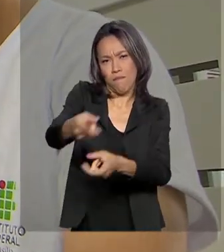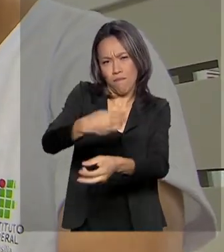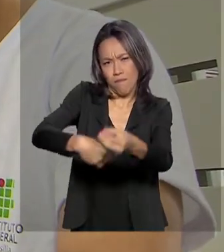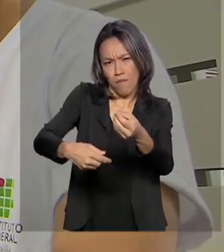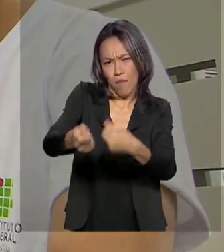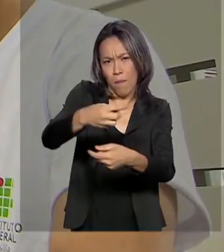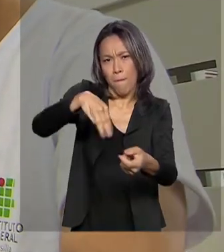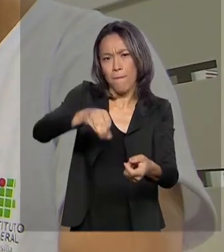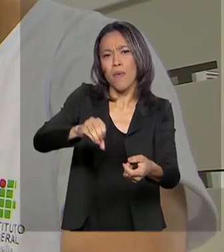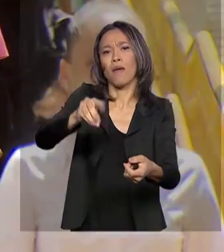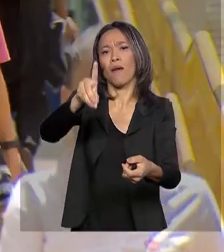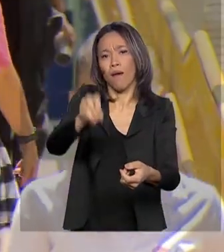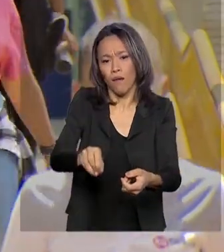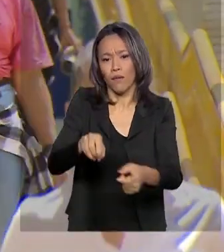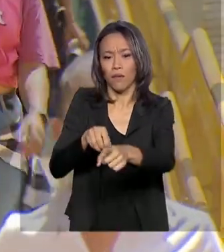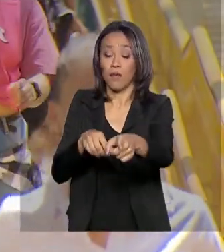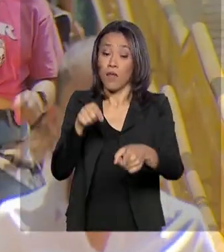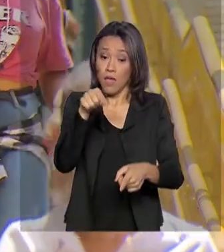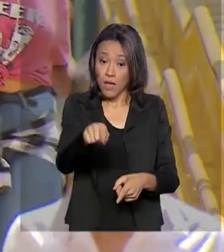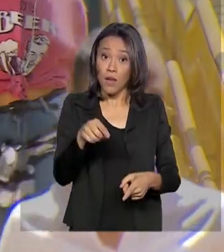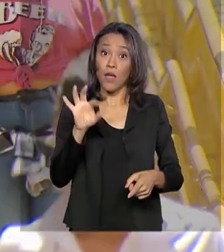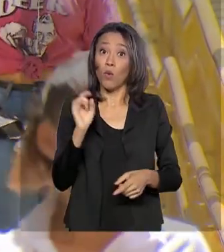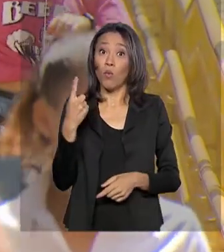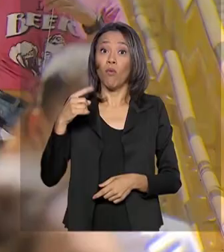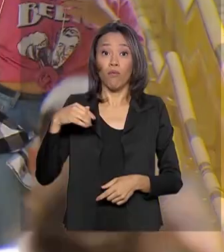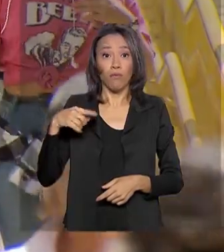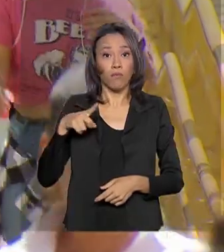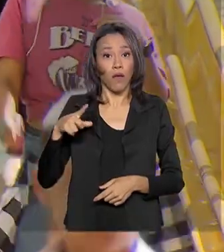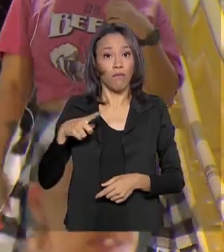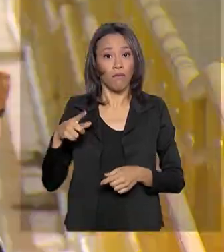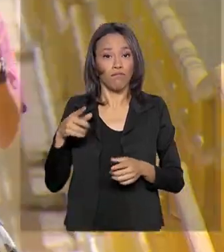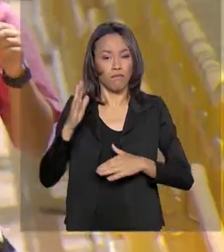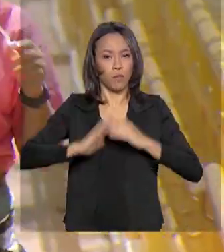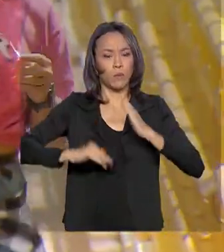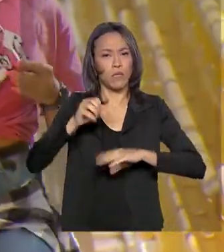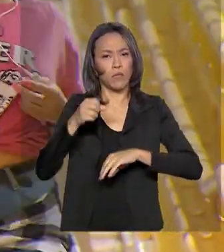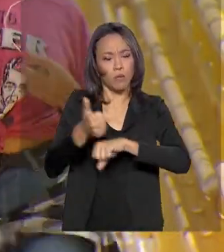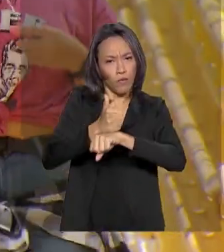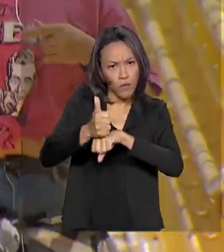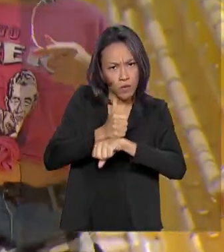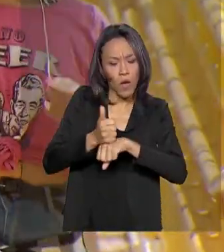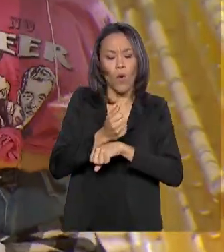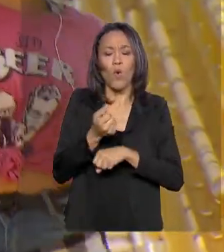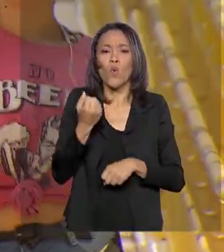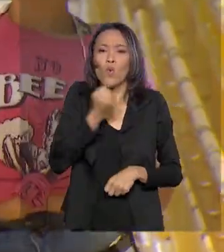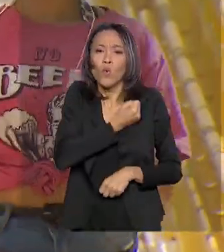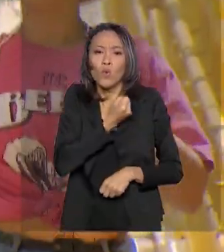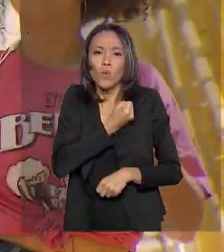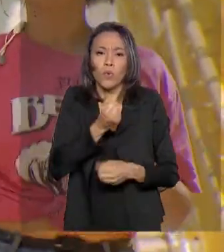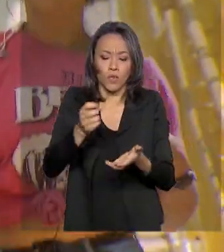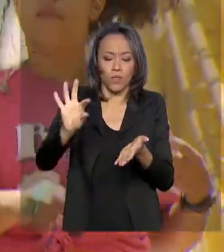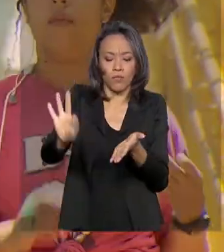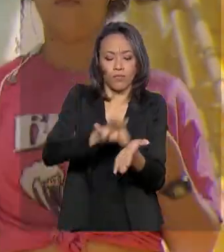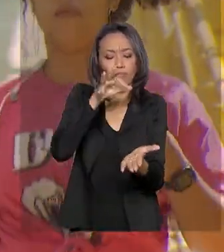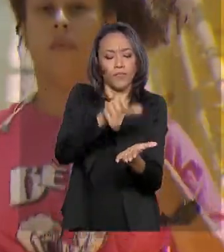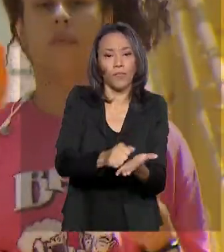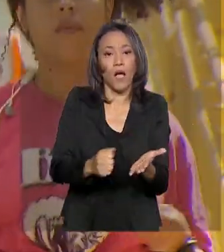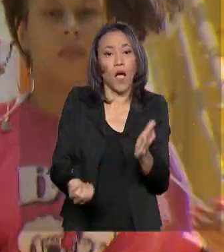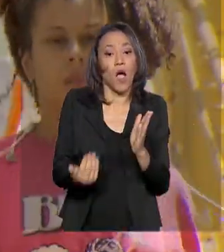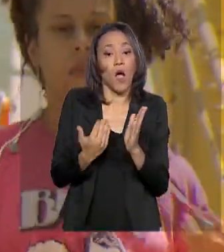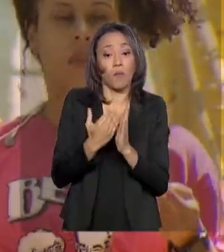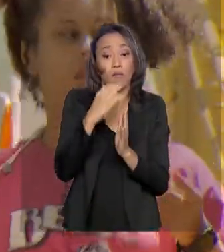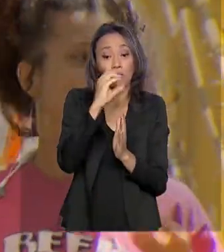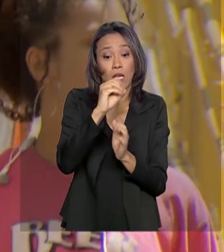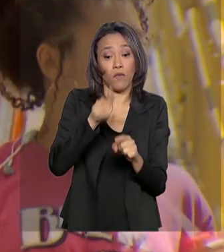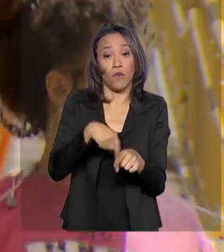dos mais de 1 milhão e 900 mil alunos da educação profissional no país. O número de matrículas na modalidade aumentou 0